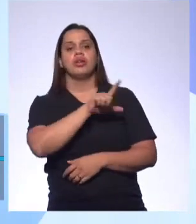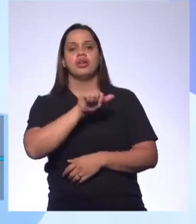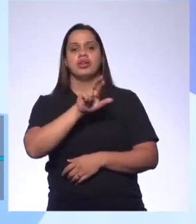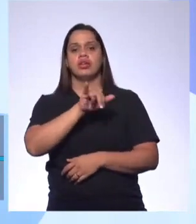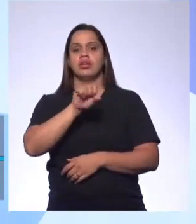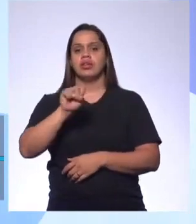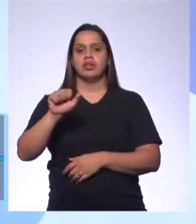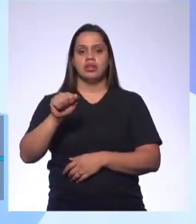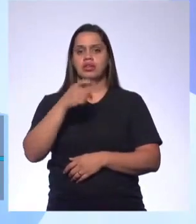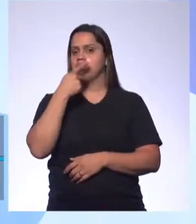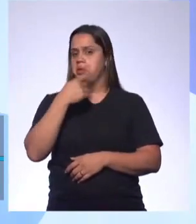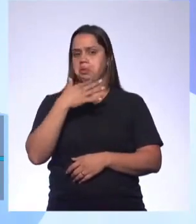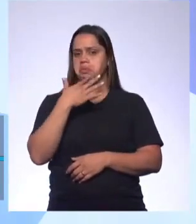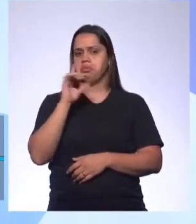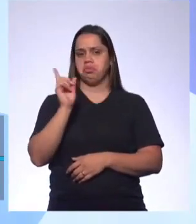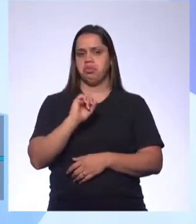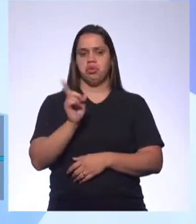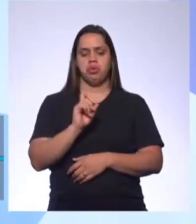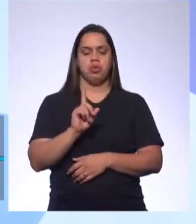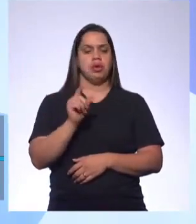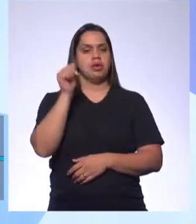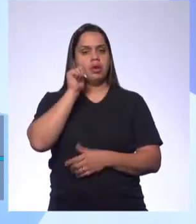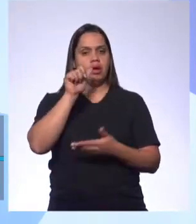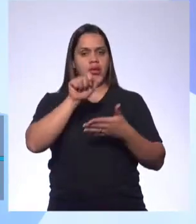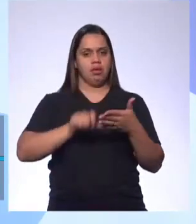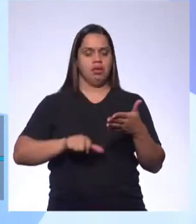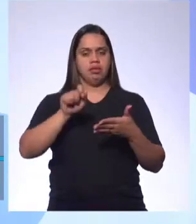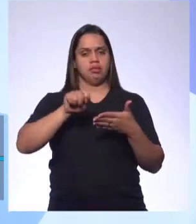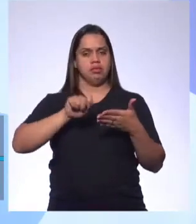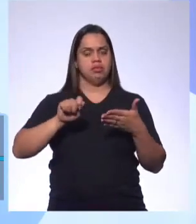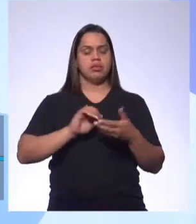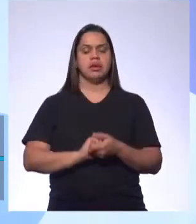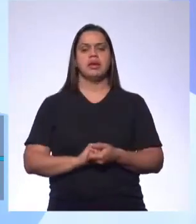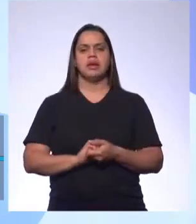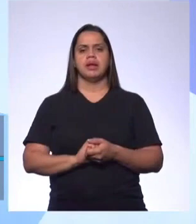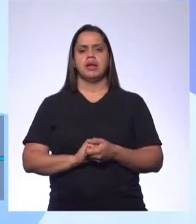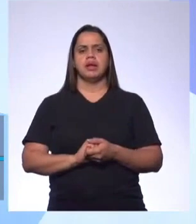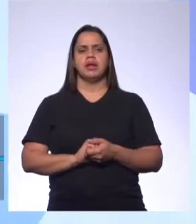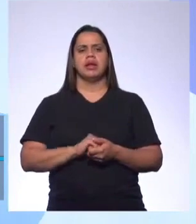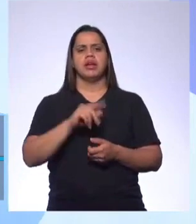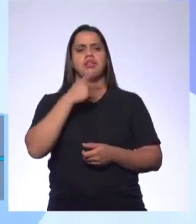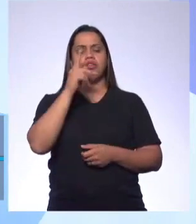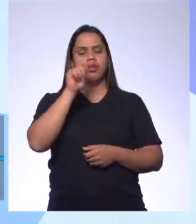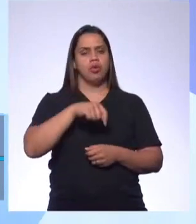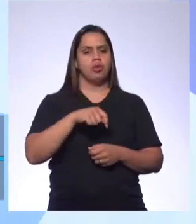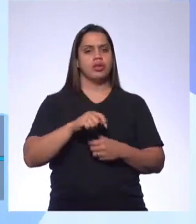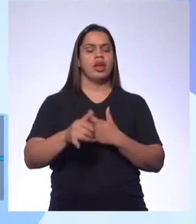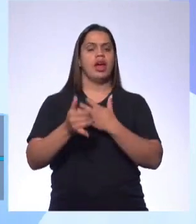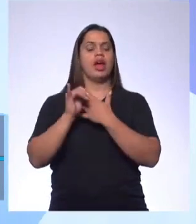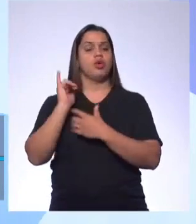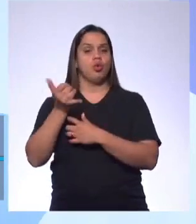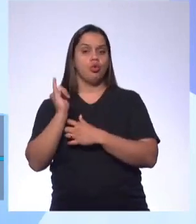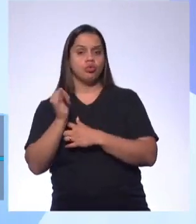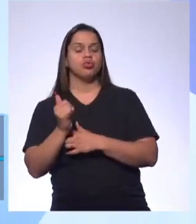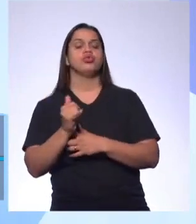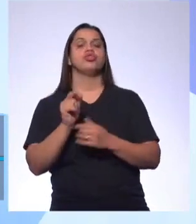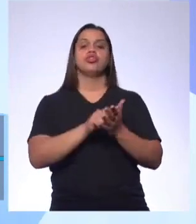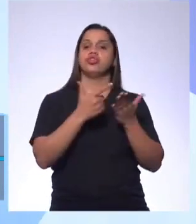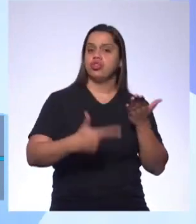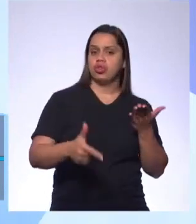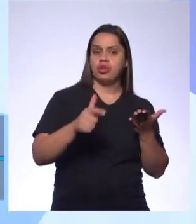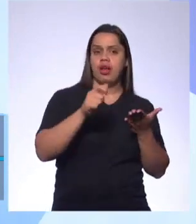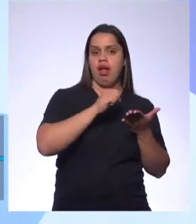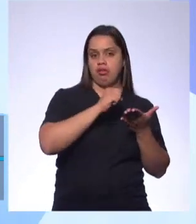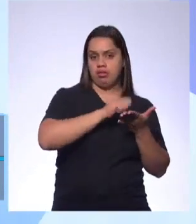conhece muito, não conhece a autora, né? Deixa eu ver quem mais. Jornalista, contista e escritora. É uma escritora contista,